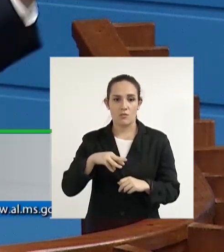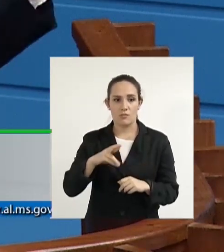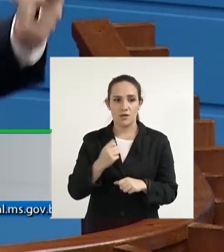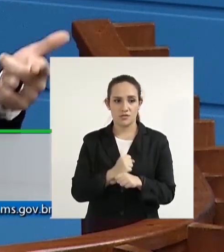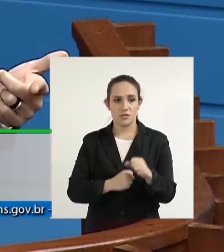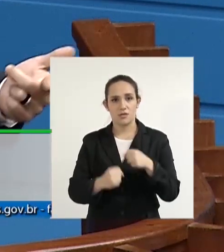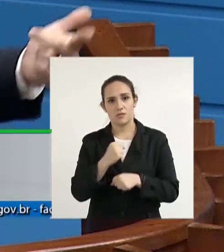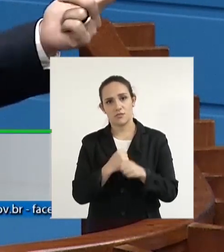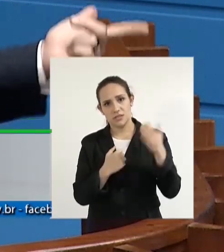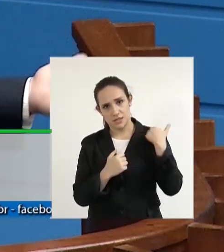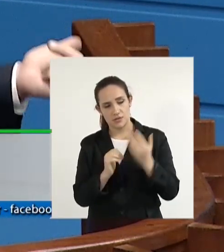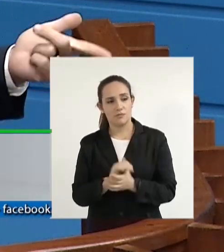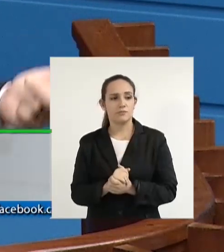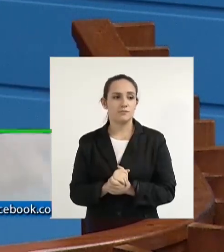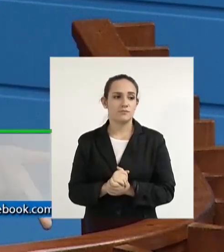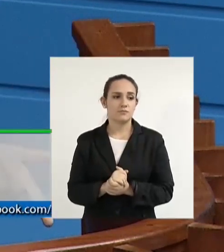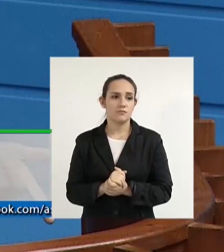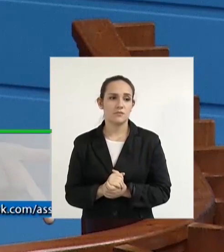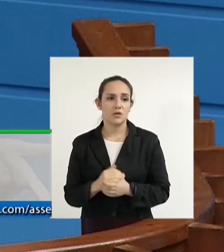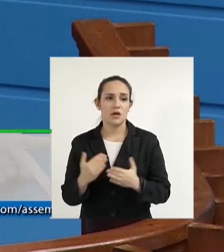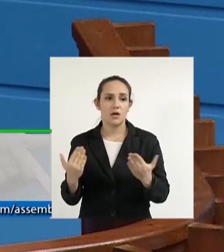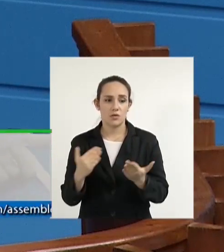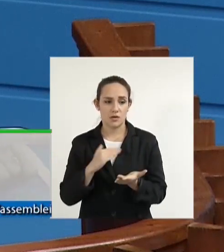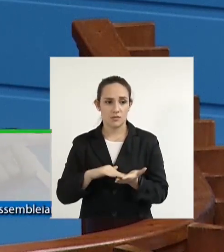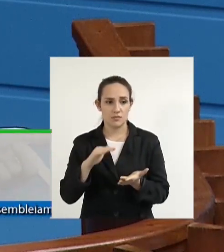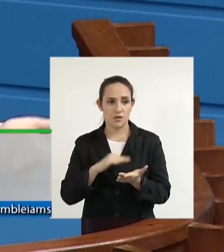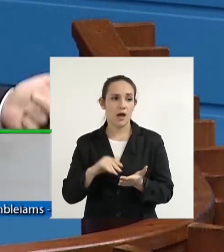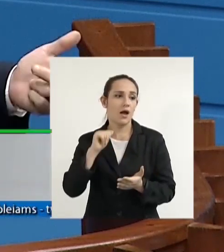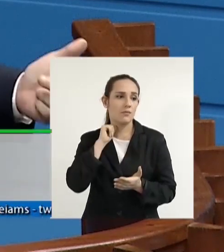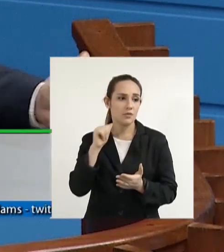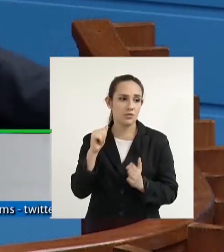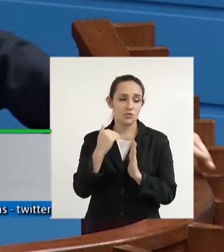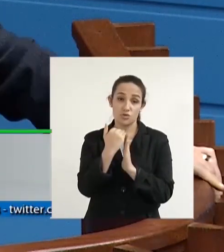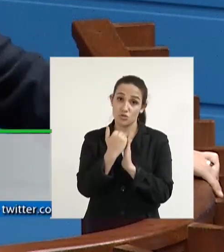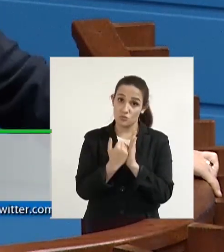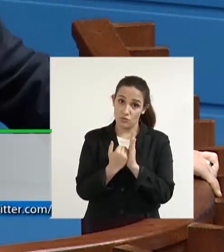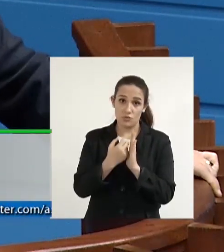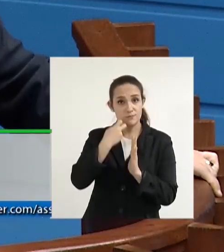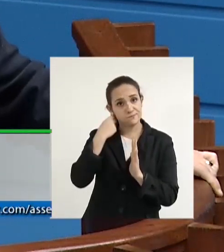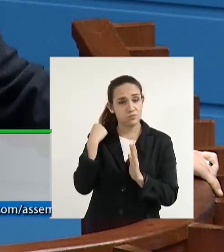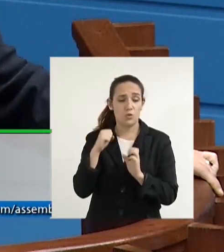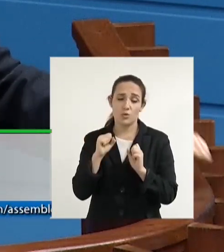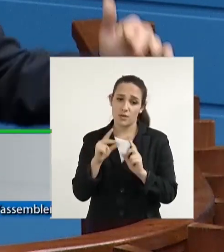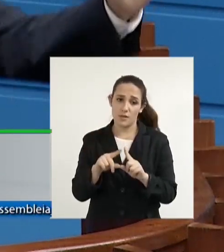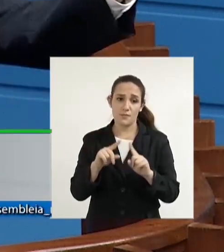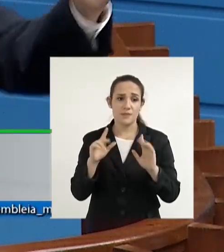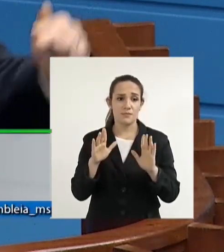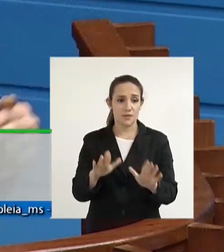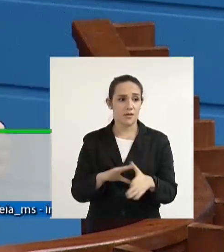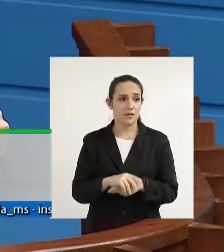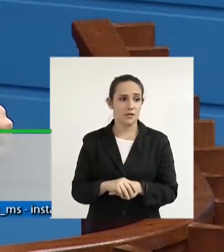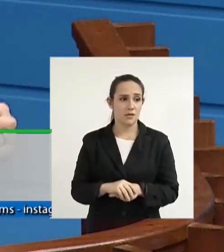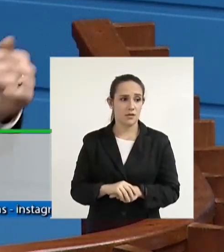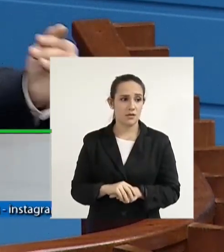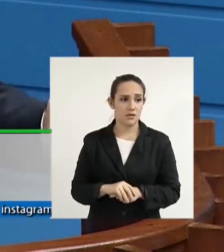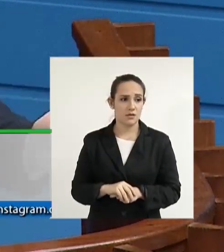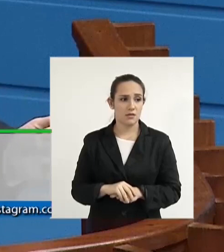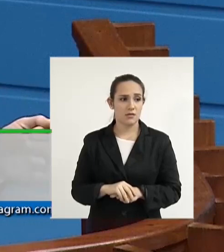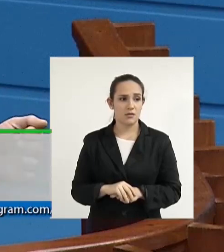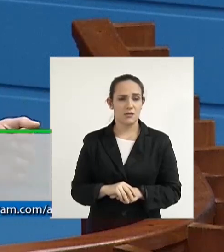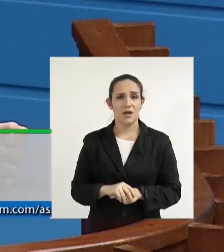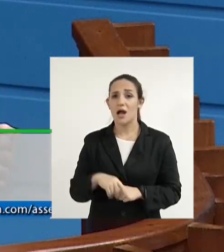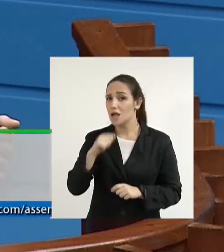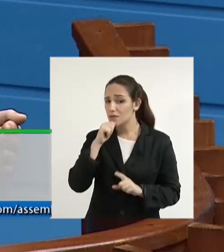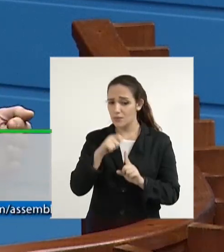passado. Segundo o secretário, em abril houve queda na arrecadação, certo? Então, assim, ainda a gente está no